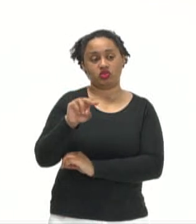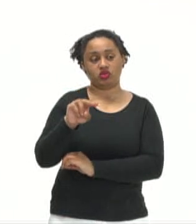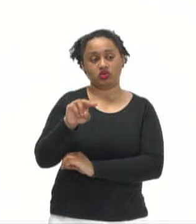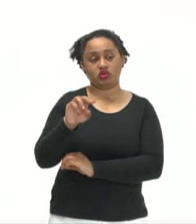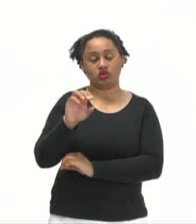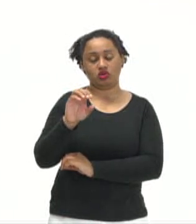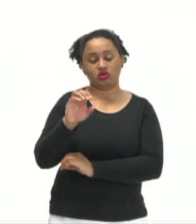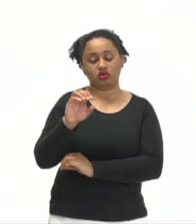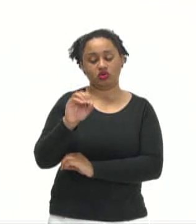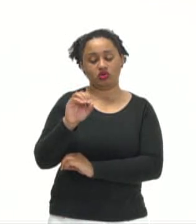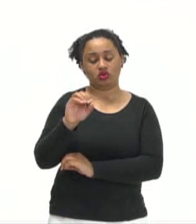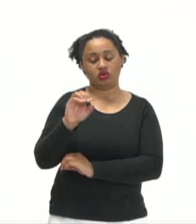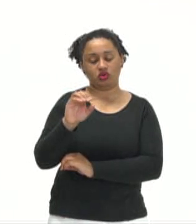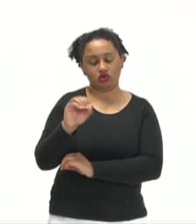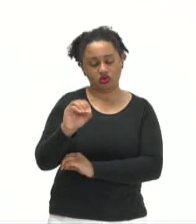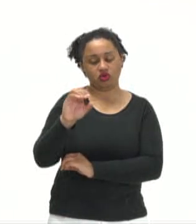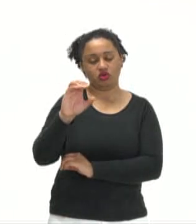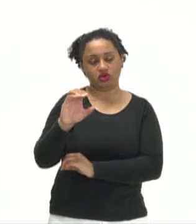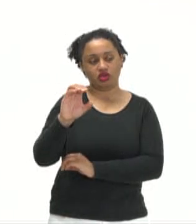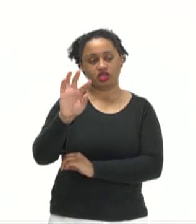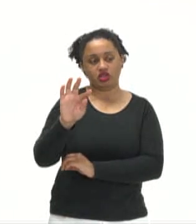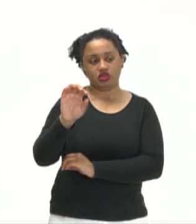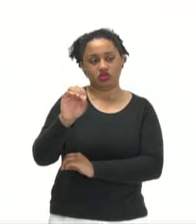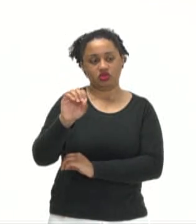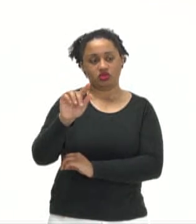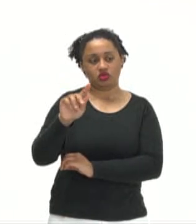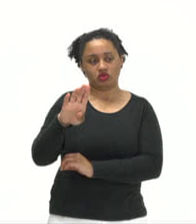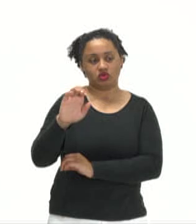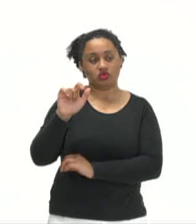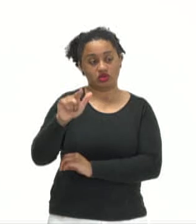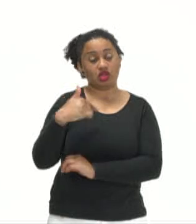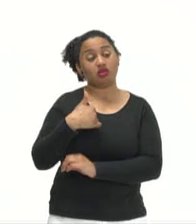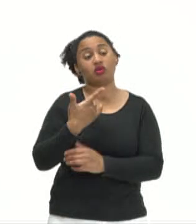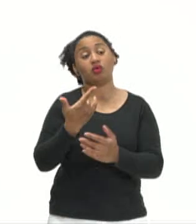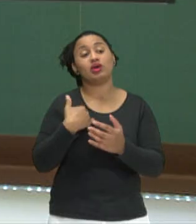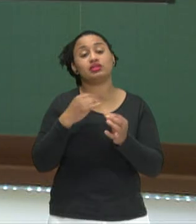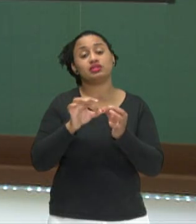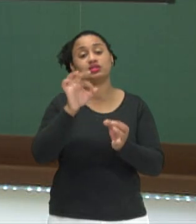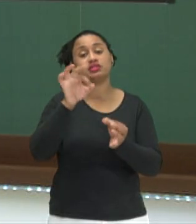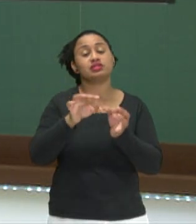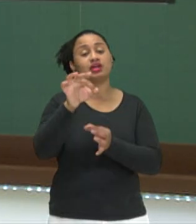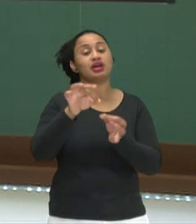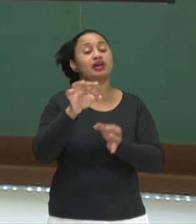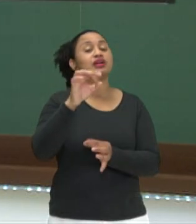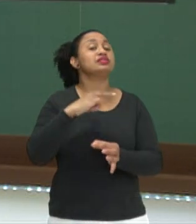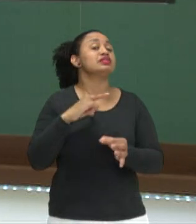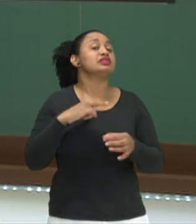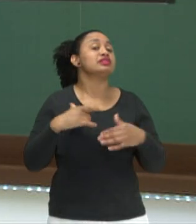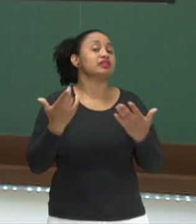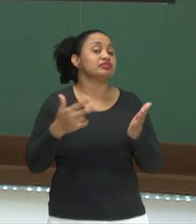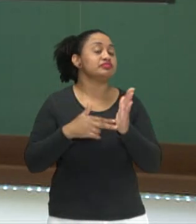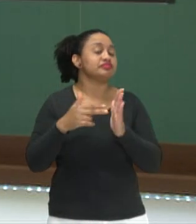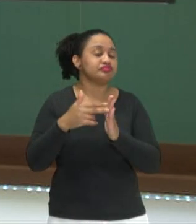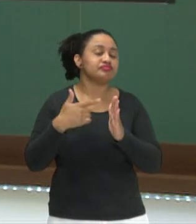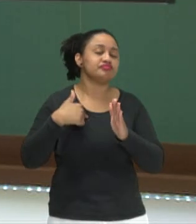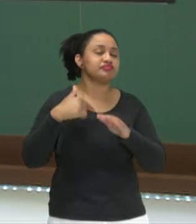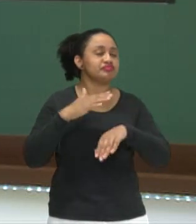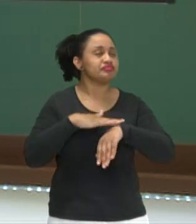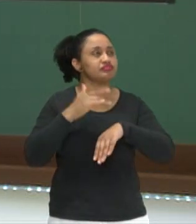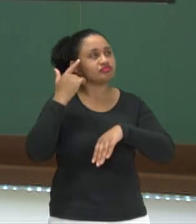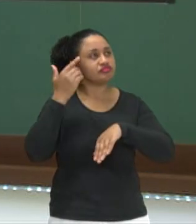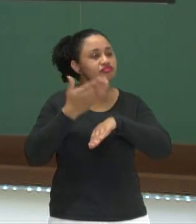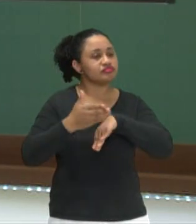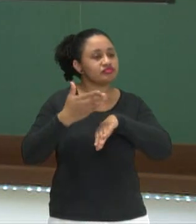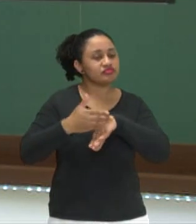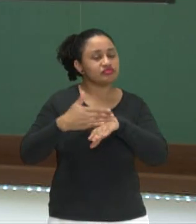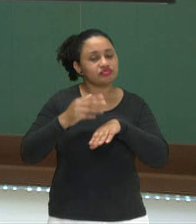ortogonal. Determine quantas arestas tem esse prisma. Vou dar um tempinho para vocês treinarem a visão